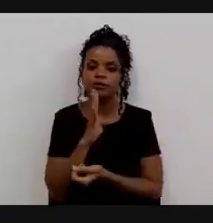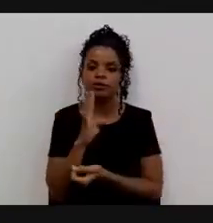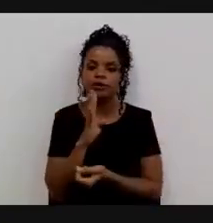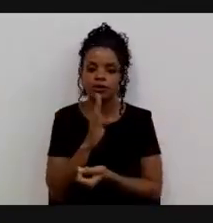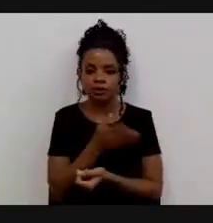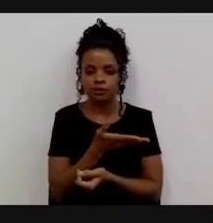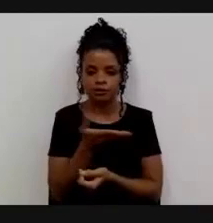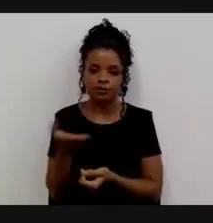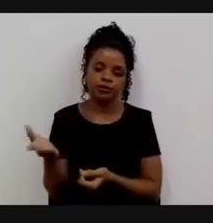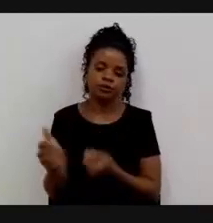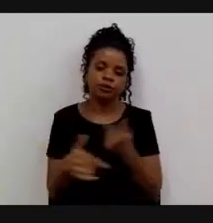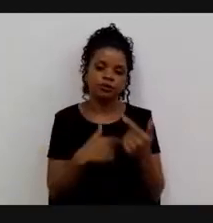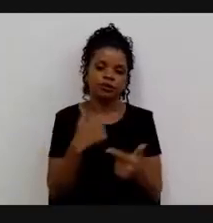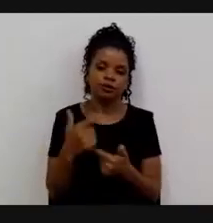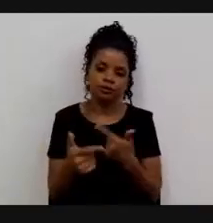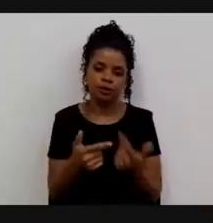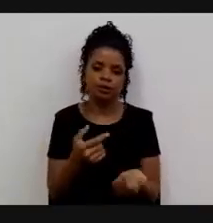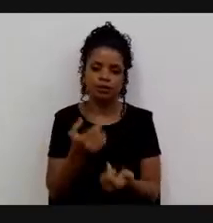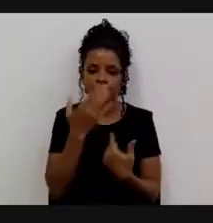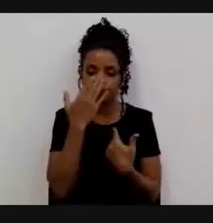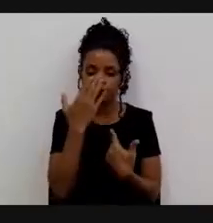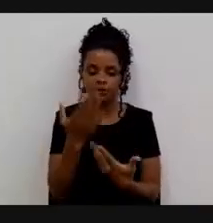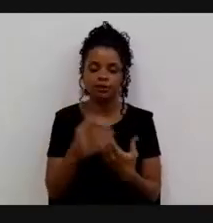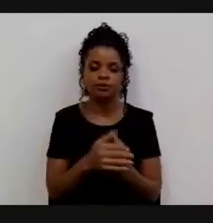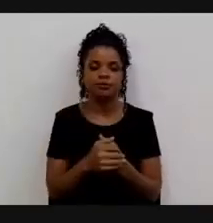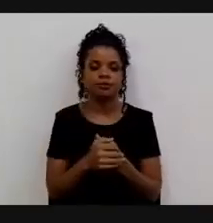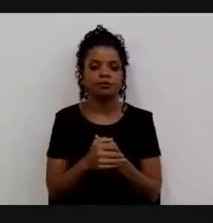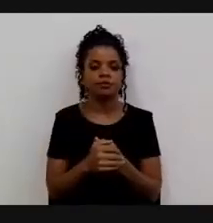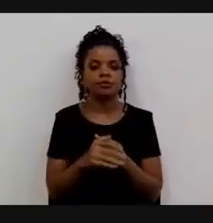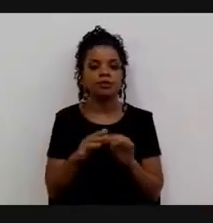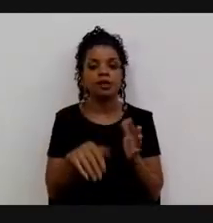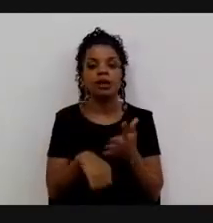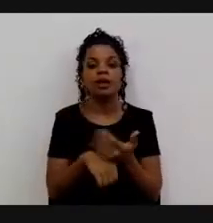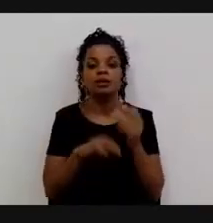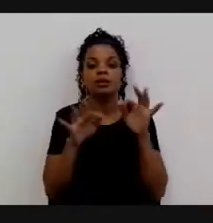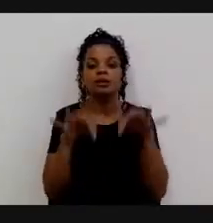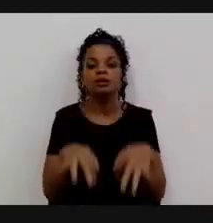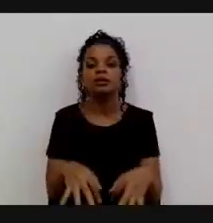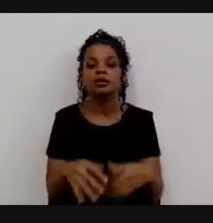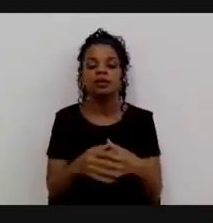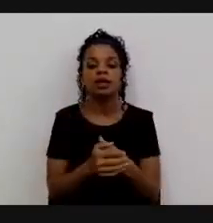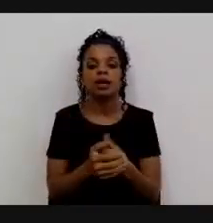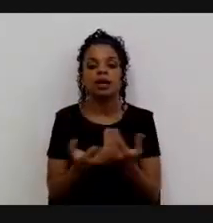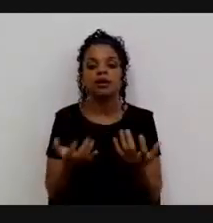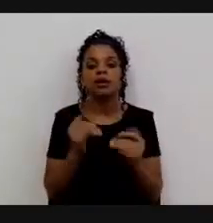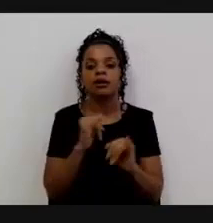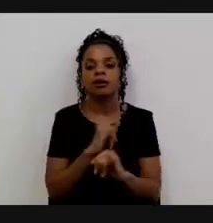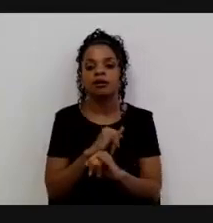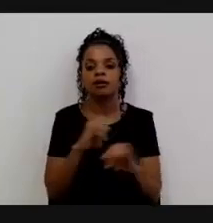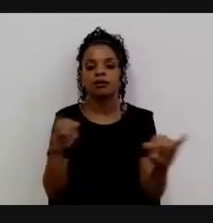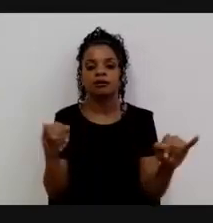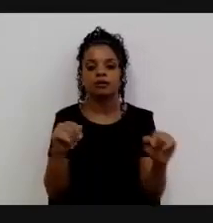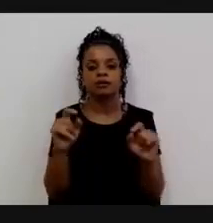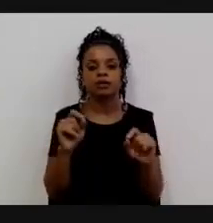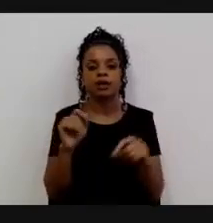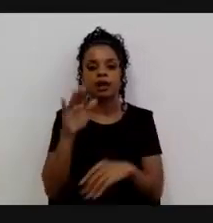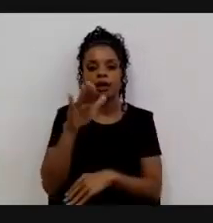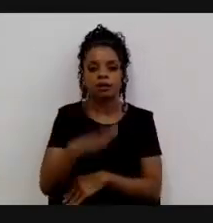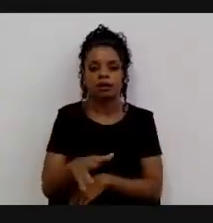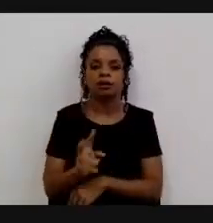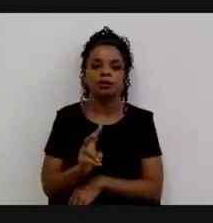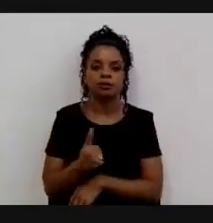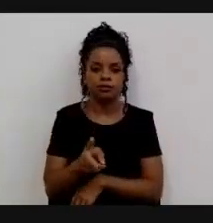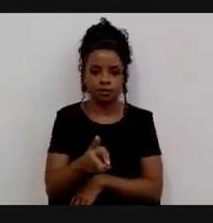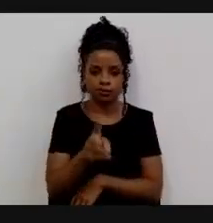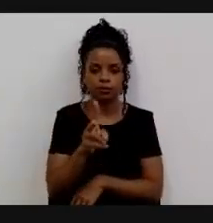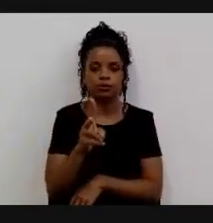pouco do trabalho de vocês. Então, só antes de encerrar a sessão, eu queria só avisar que, à tarde,